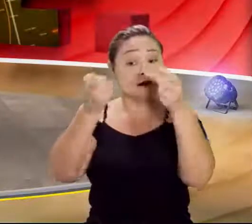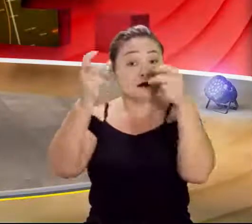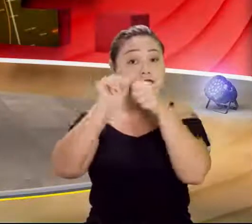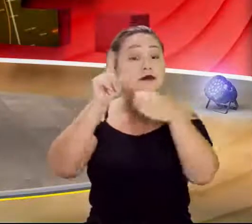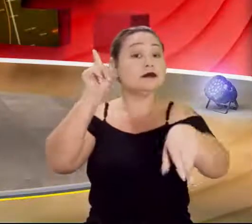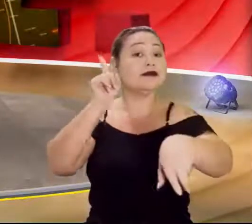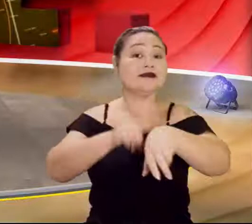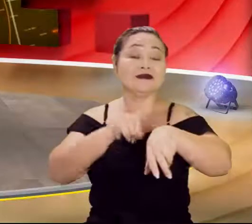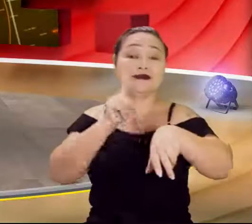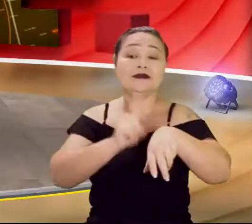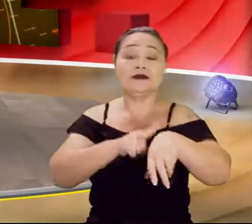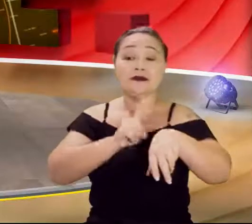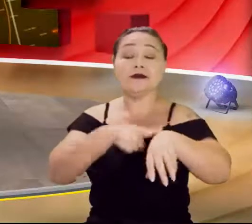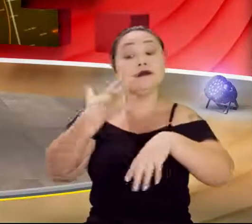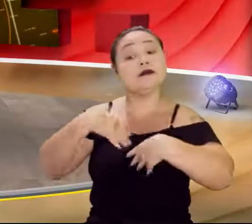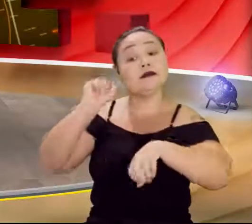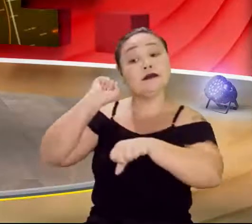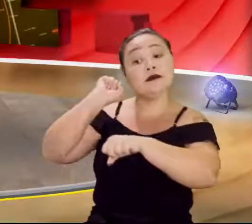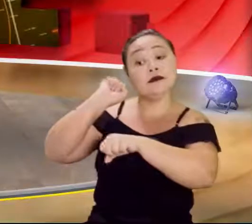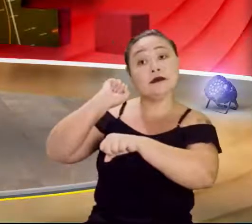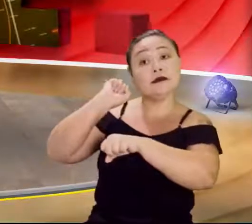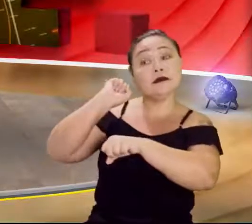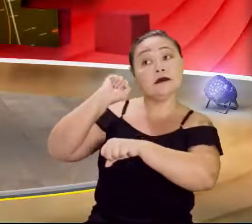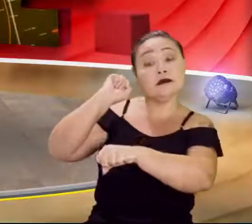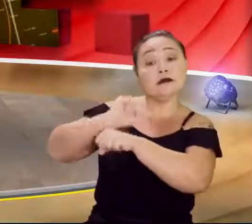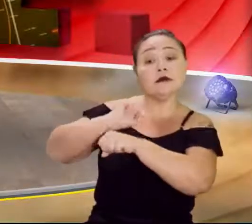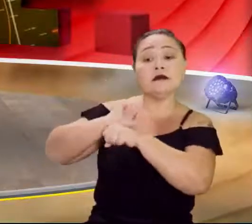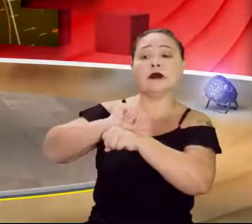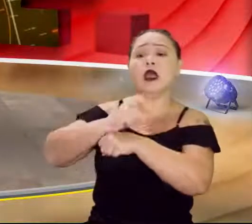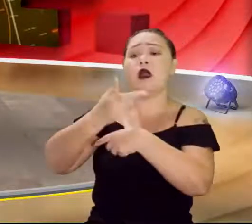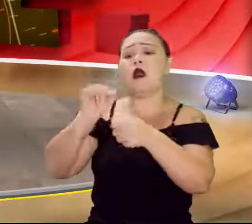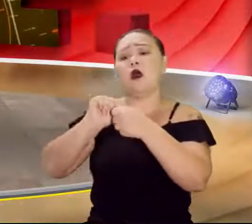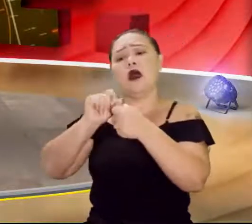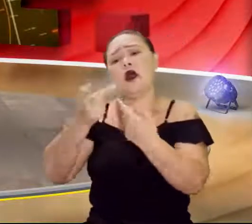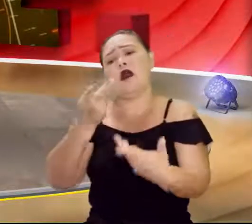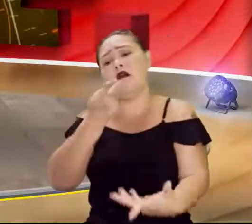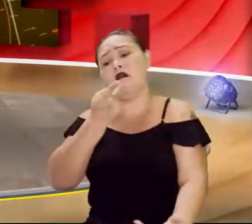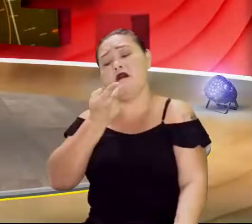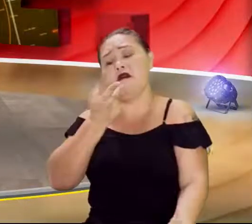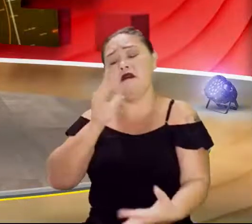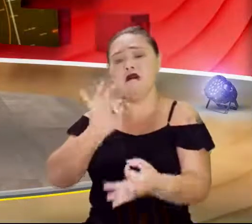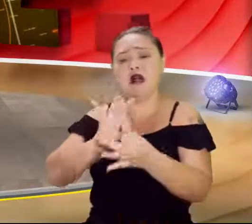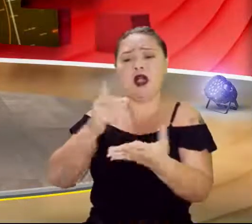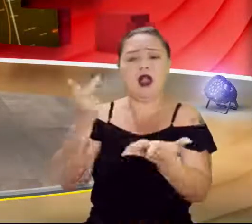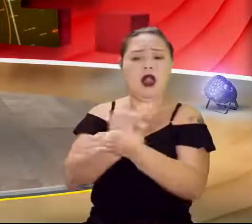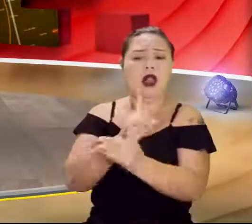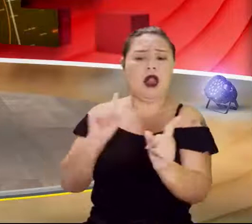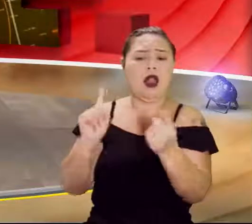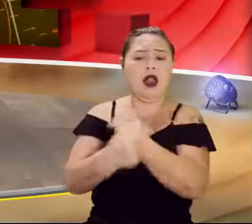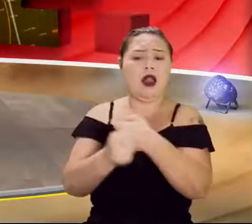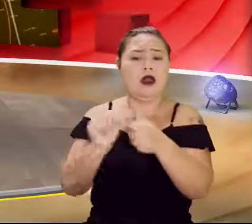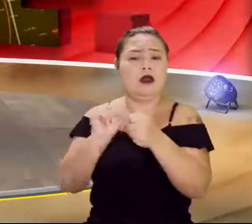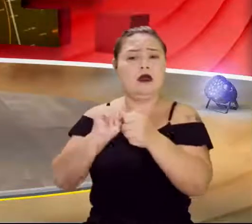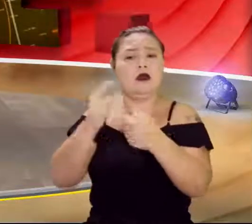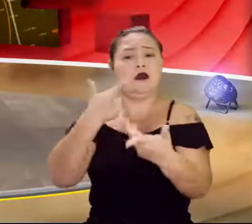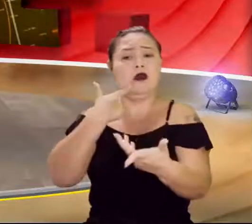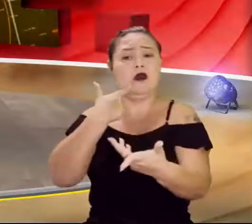que nós podemos parar com uma falácia dos alunos. Eu gosto de